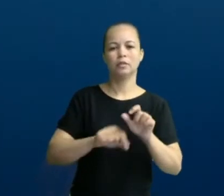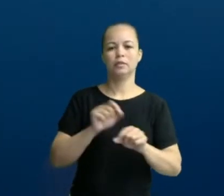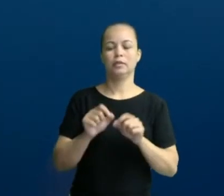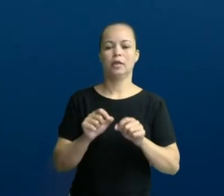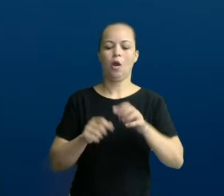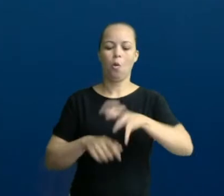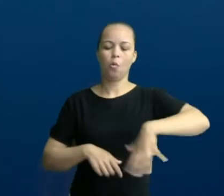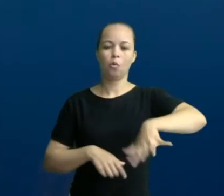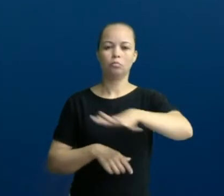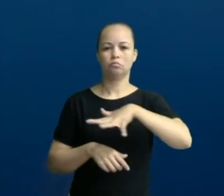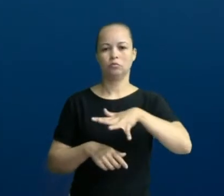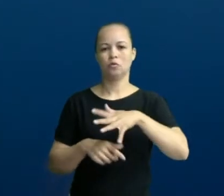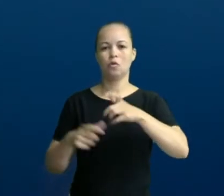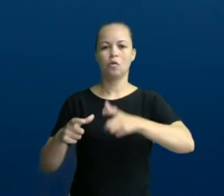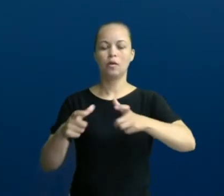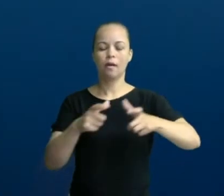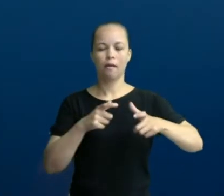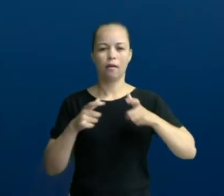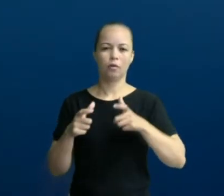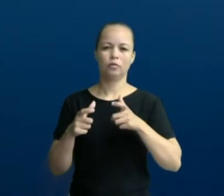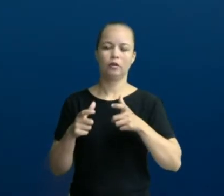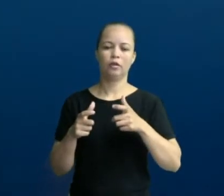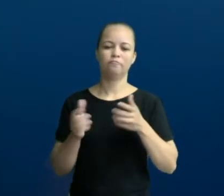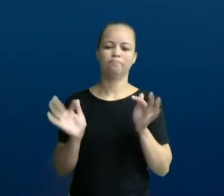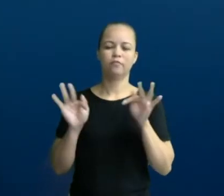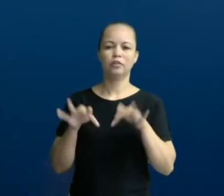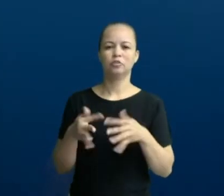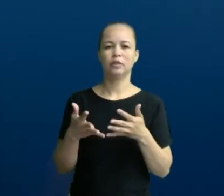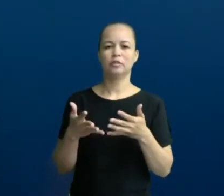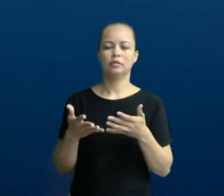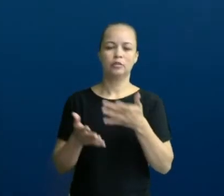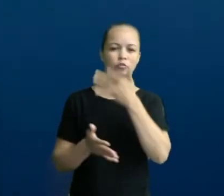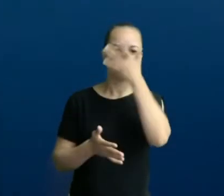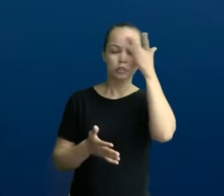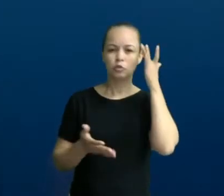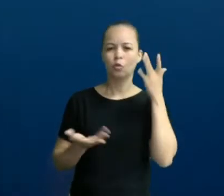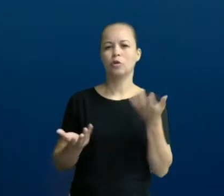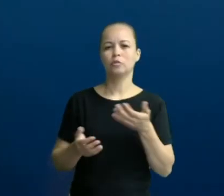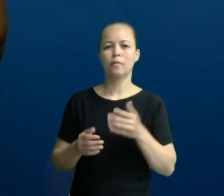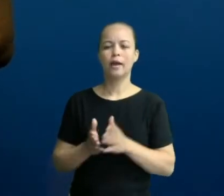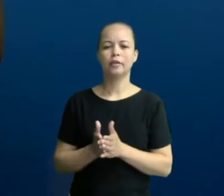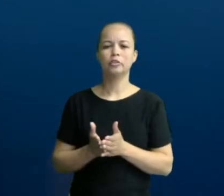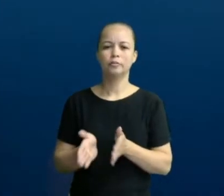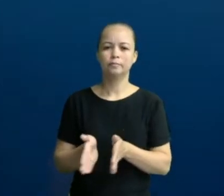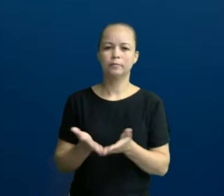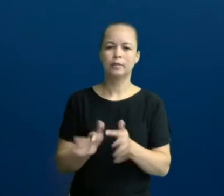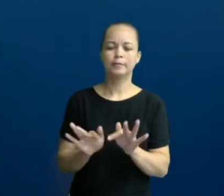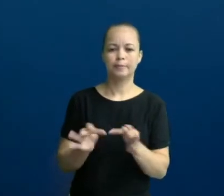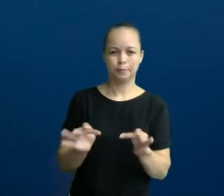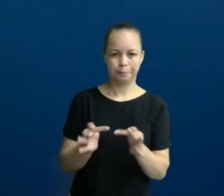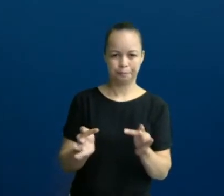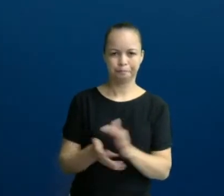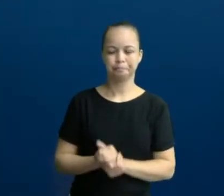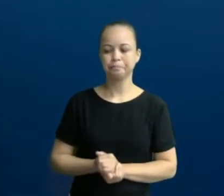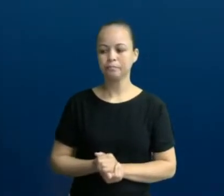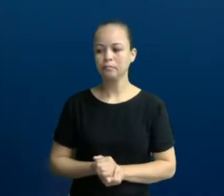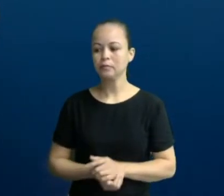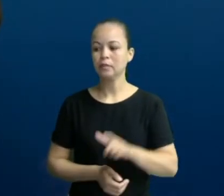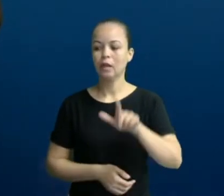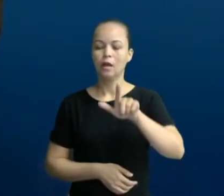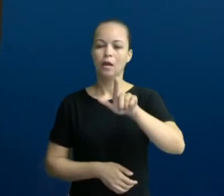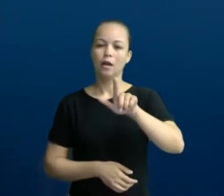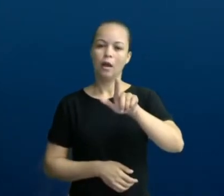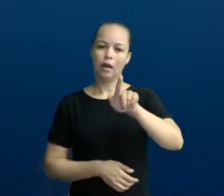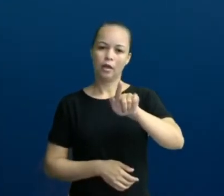que são, infelizmente, com pessoas menos abastadas, pessoas mais humildes. A giardíase, ela